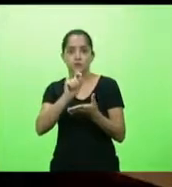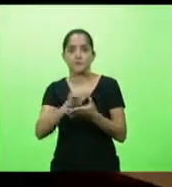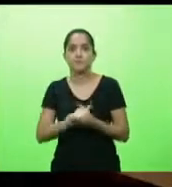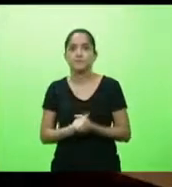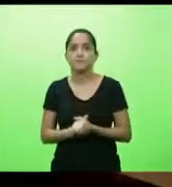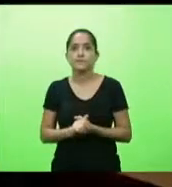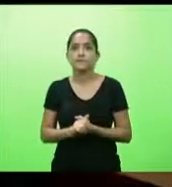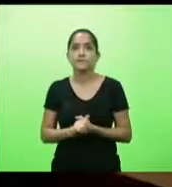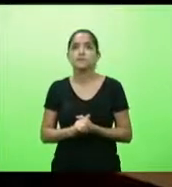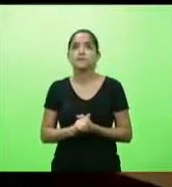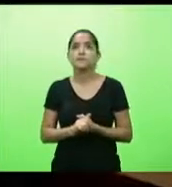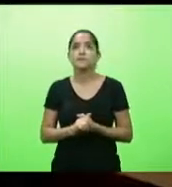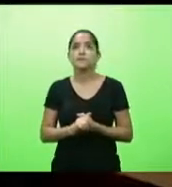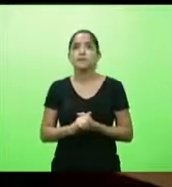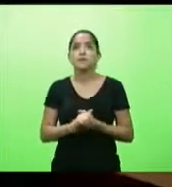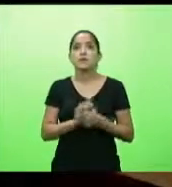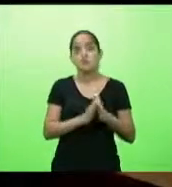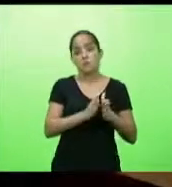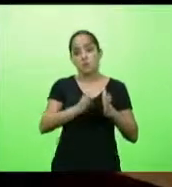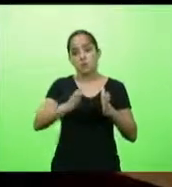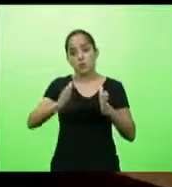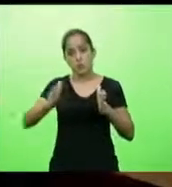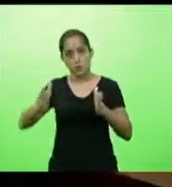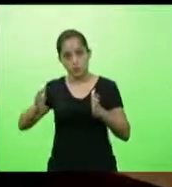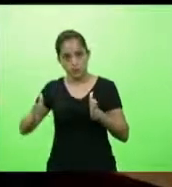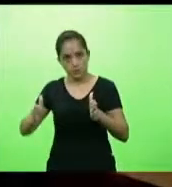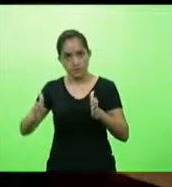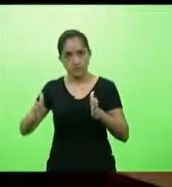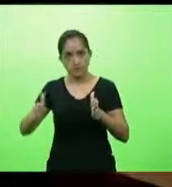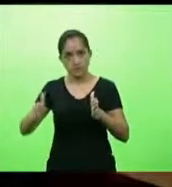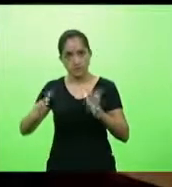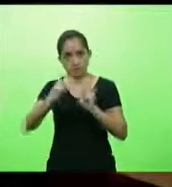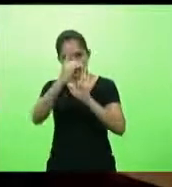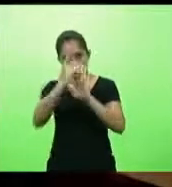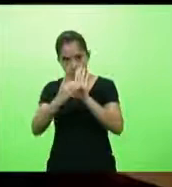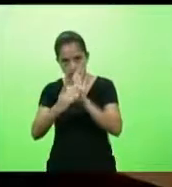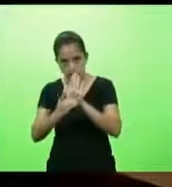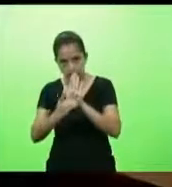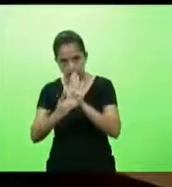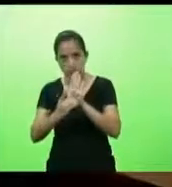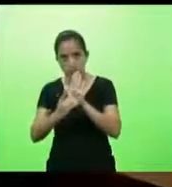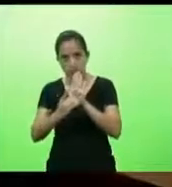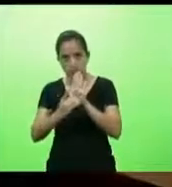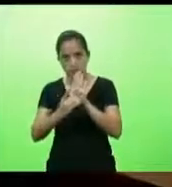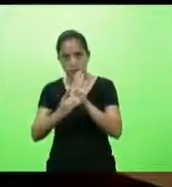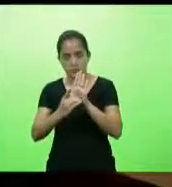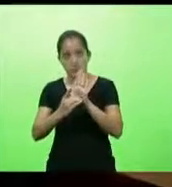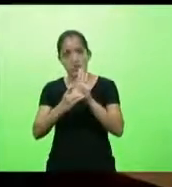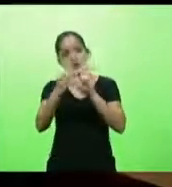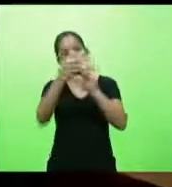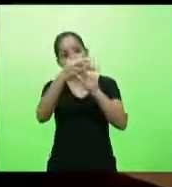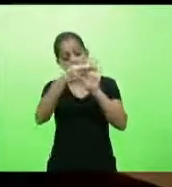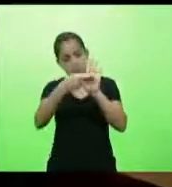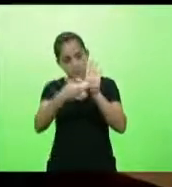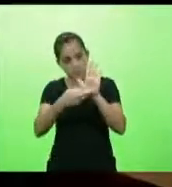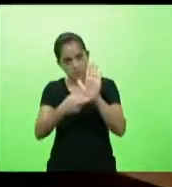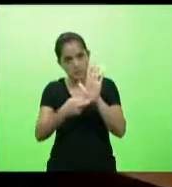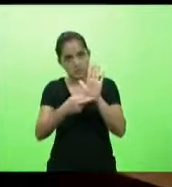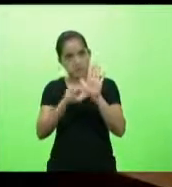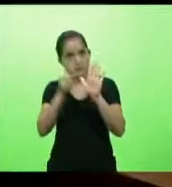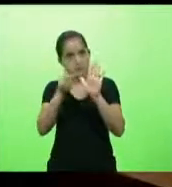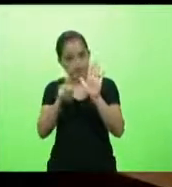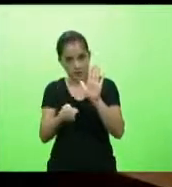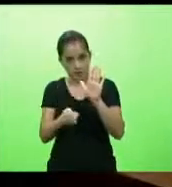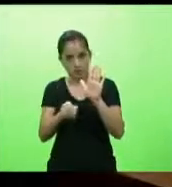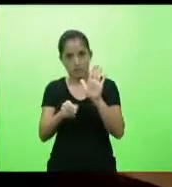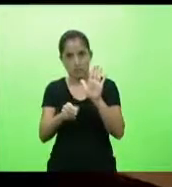pela prorrogação do atual decreto, nos mesmos termos, das